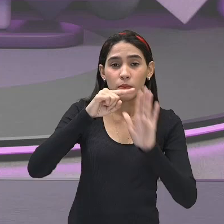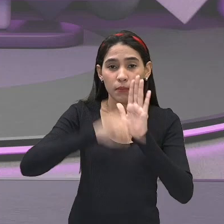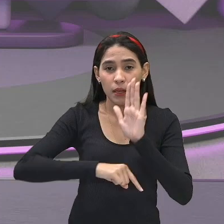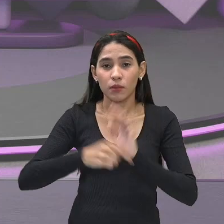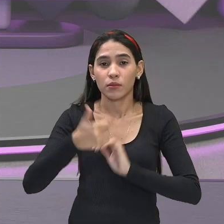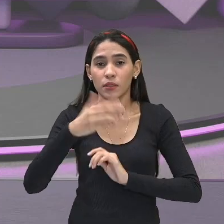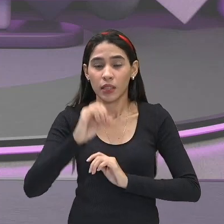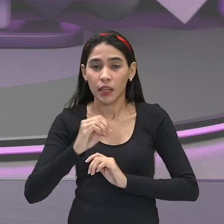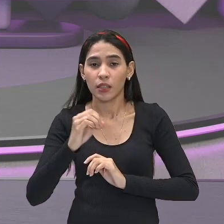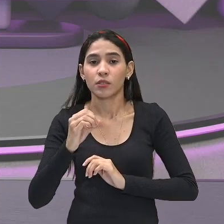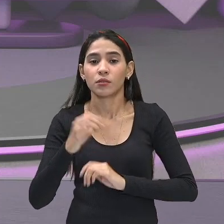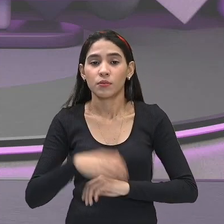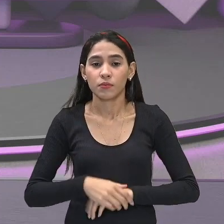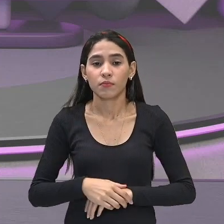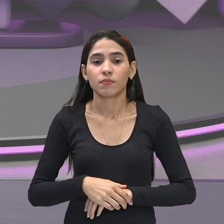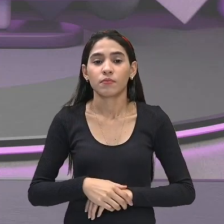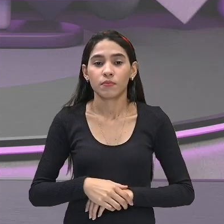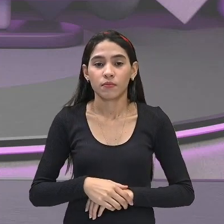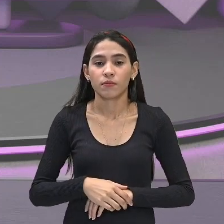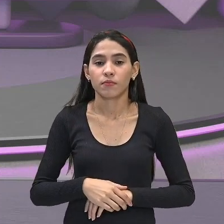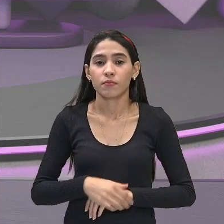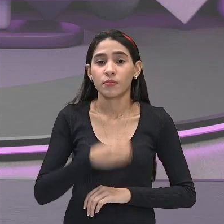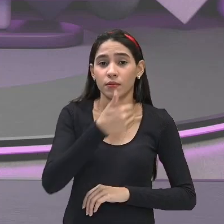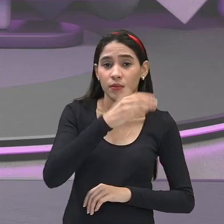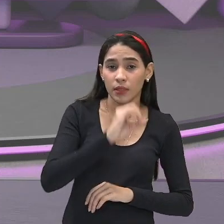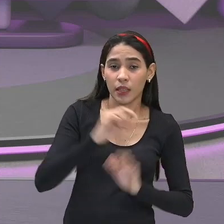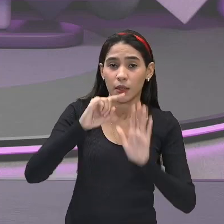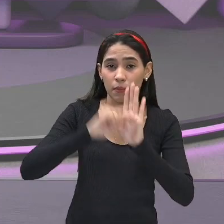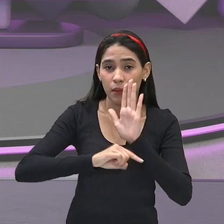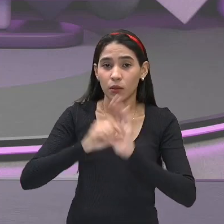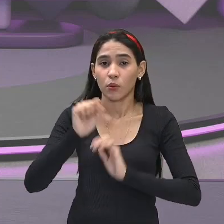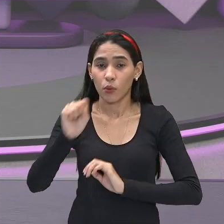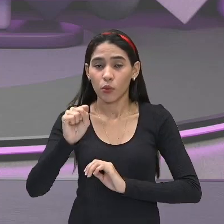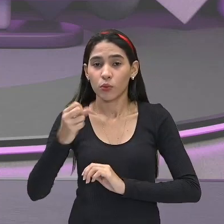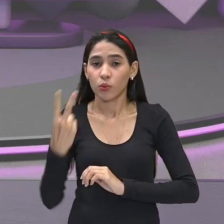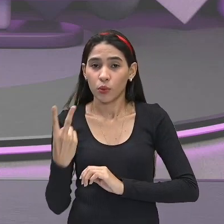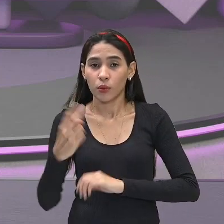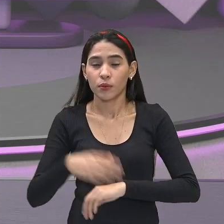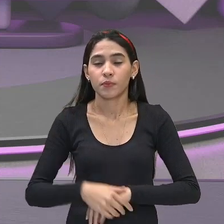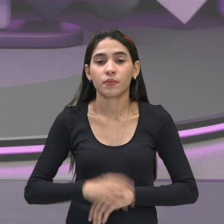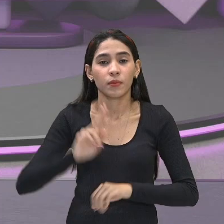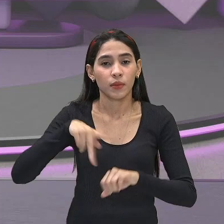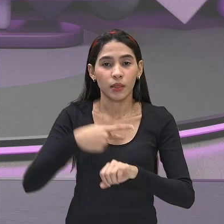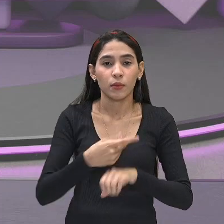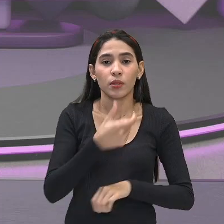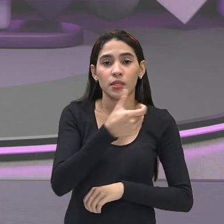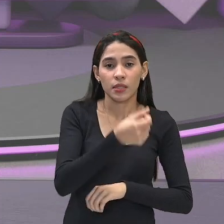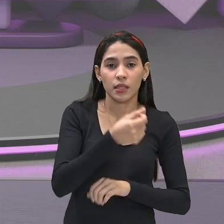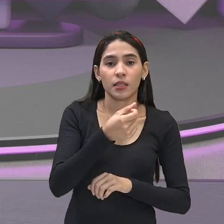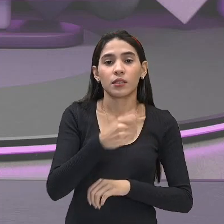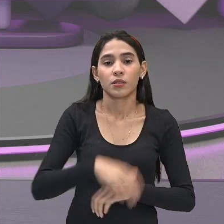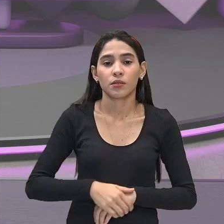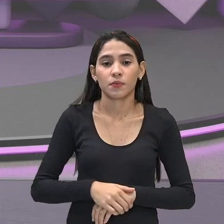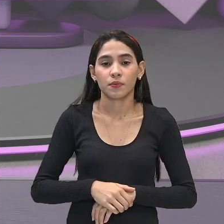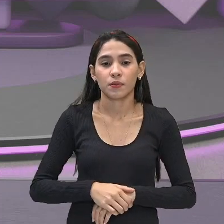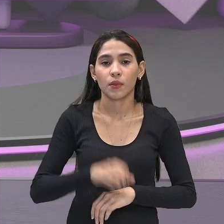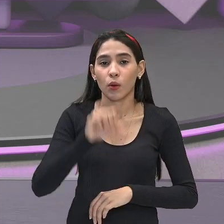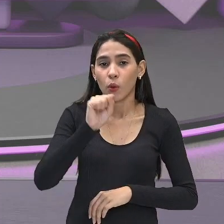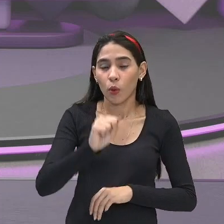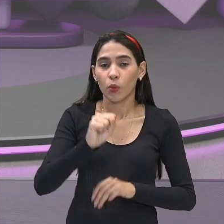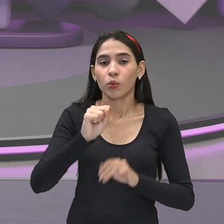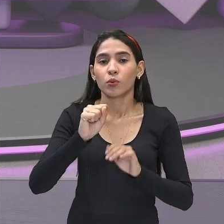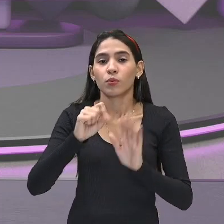10 foi para 8, 10 menos 8, 2. Depois 6, 8 menos